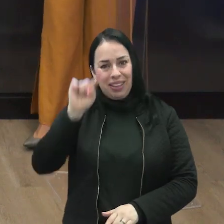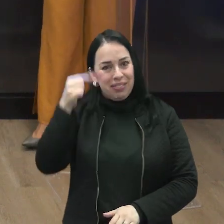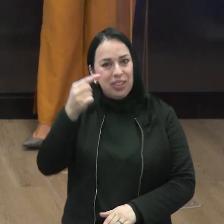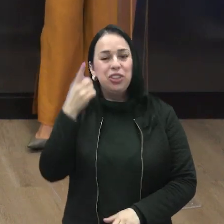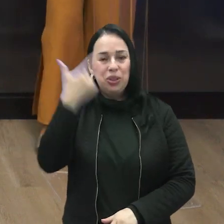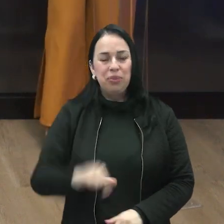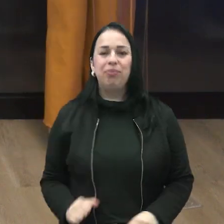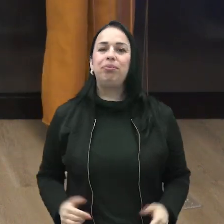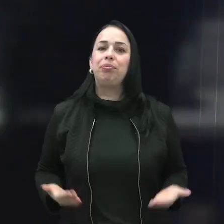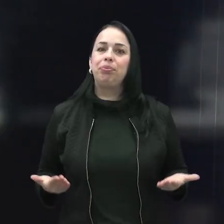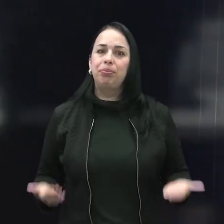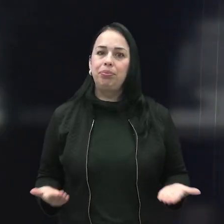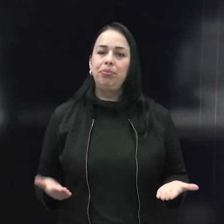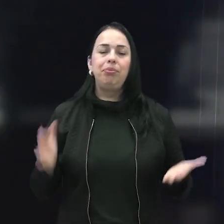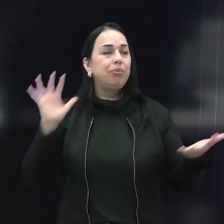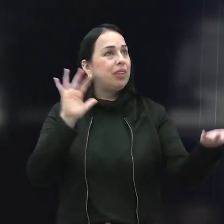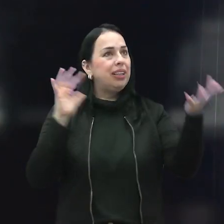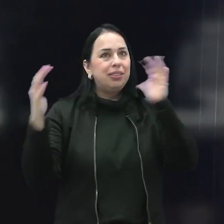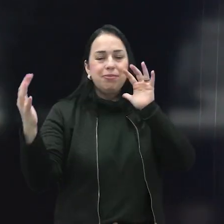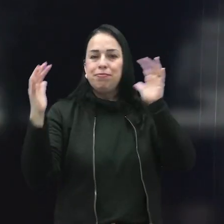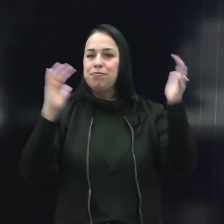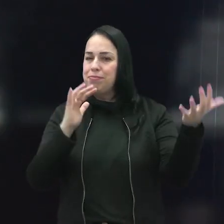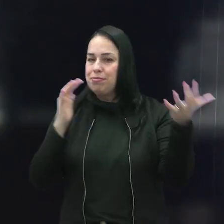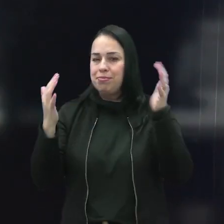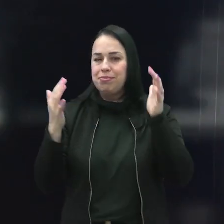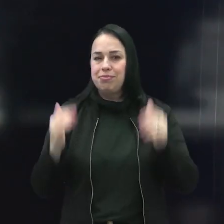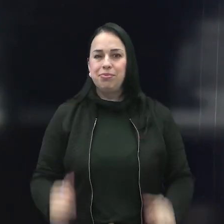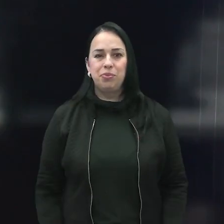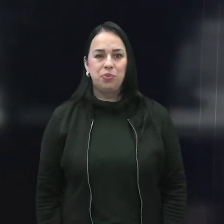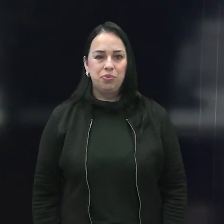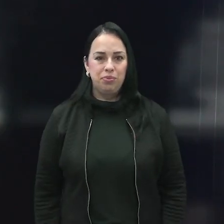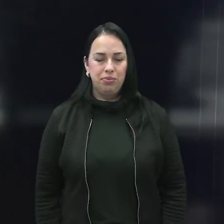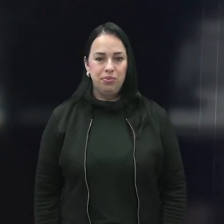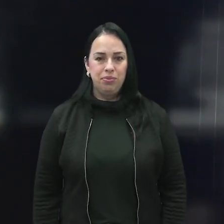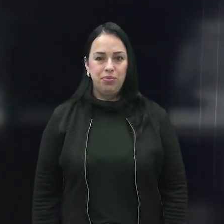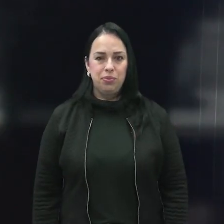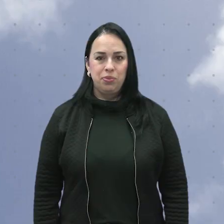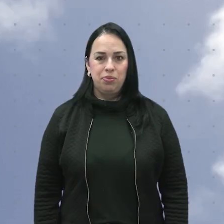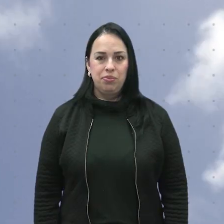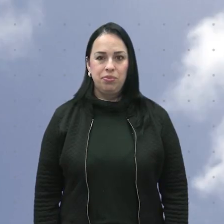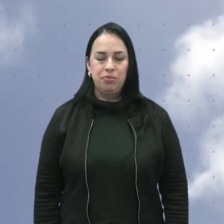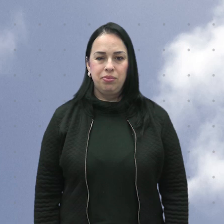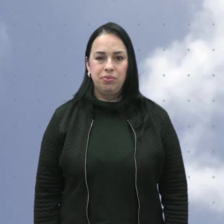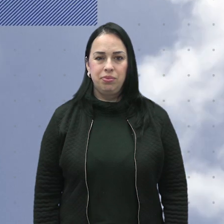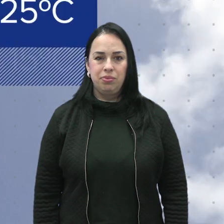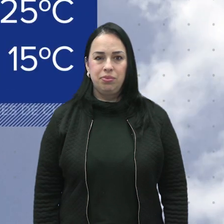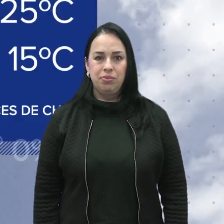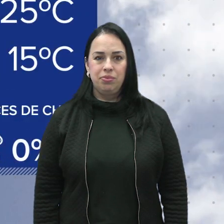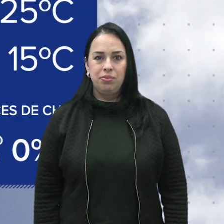que vem, gente. Tchau, tchau. E a gente confere agora como é que fica o tempo neste fim de semana.